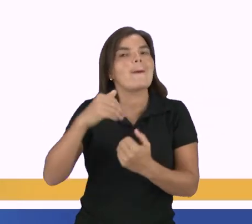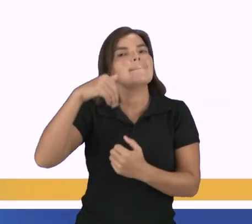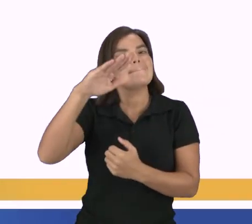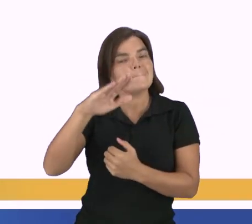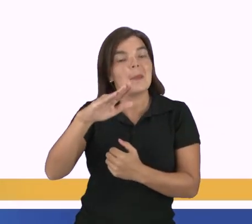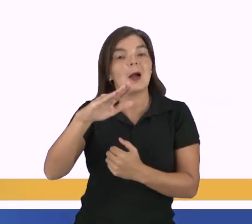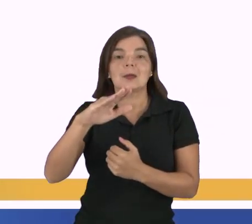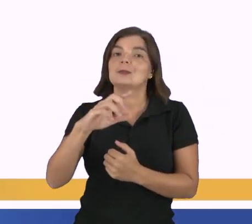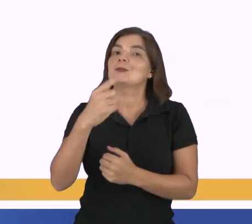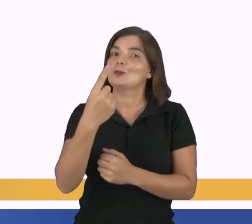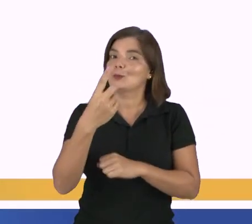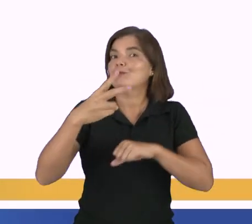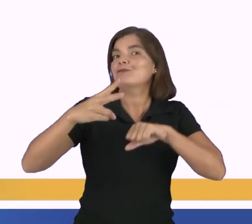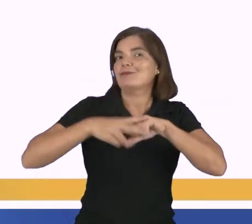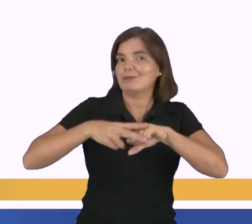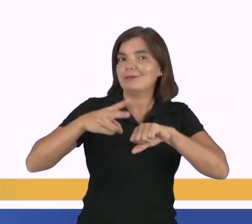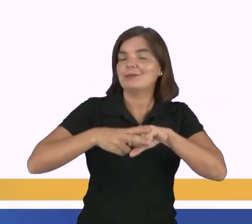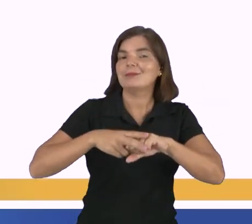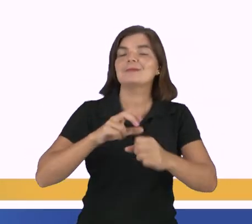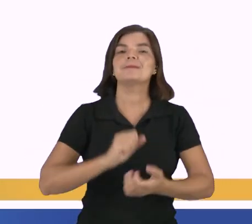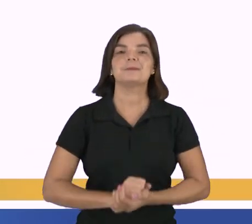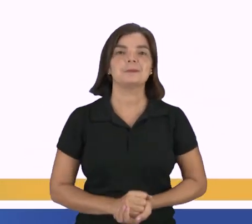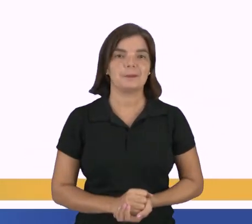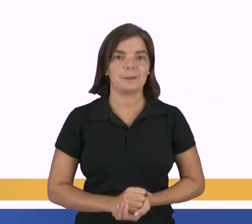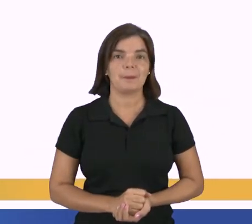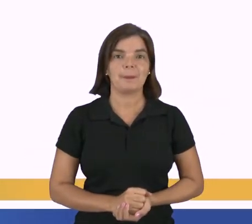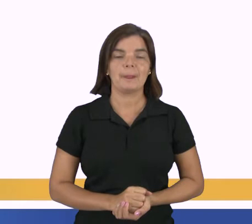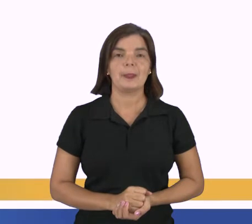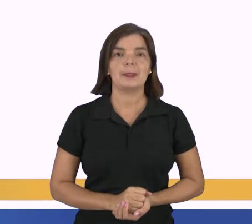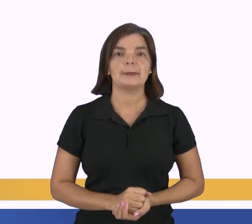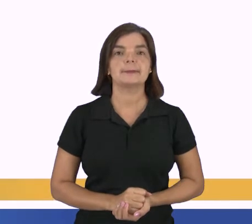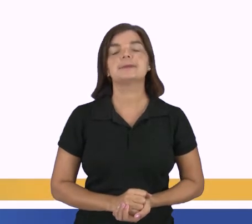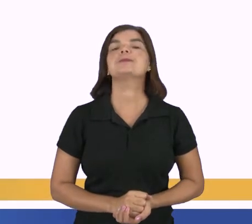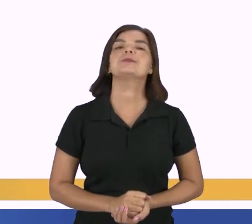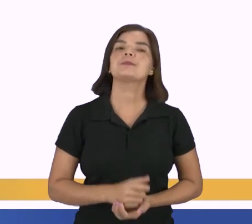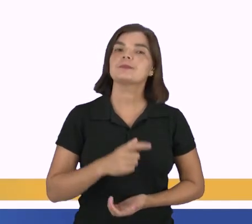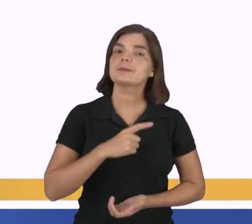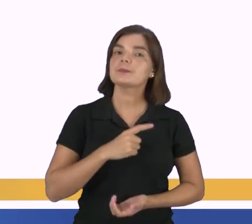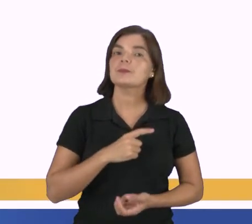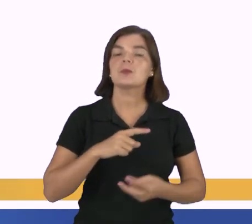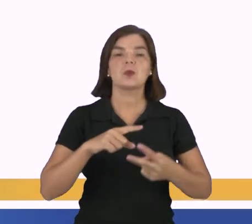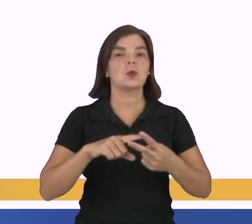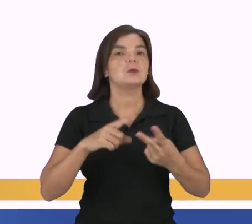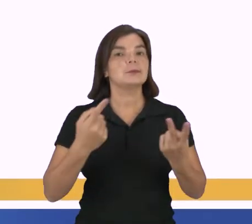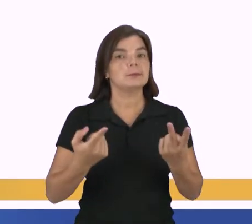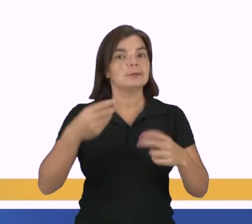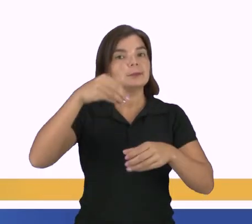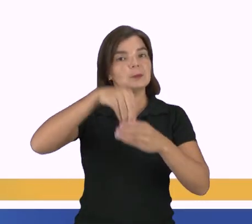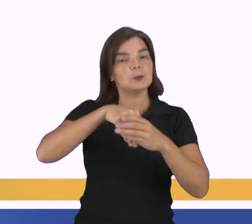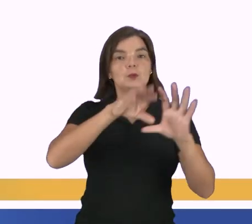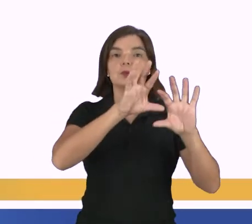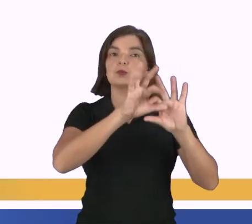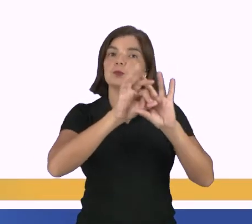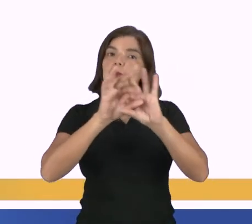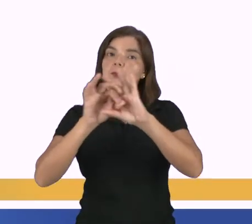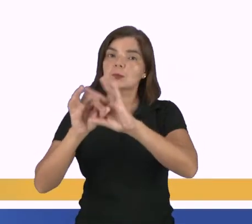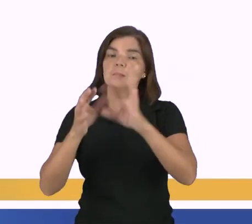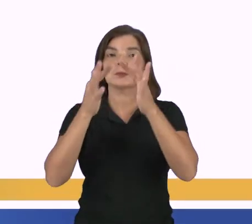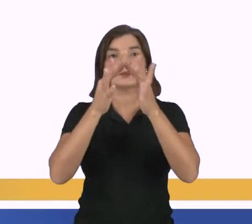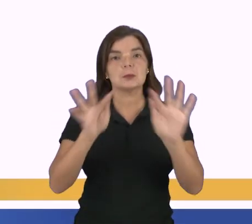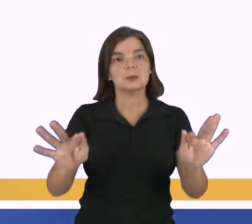uma oração. Mais de uma oração quer dizer que vai ter mais de um verbo ali dentro do contexto daquela